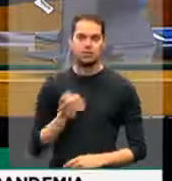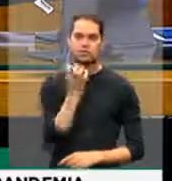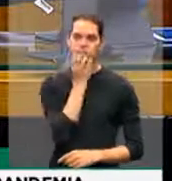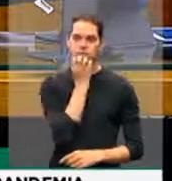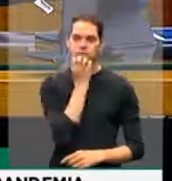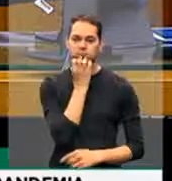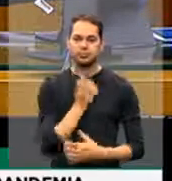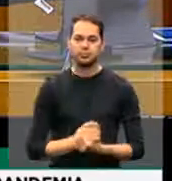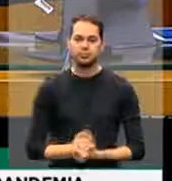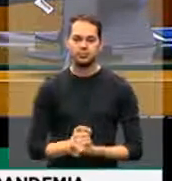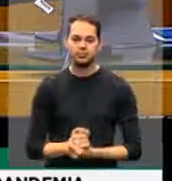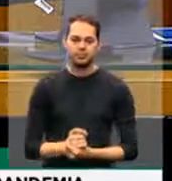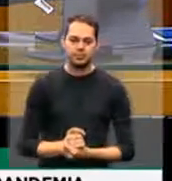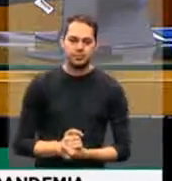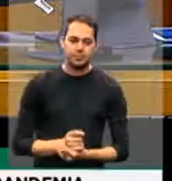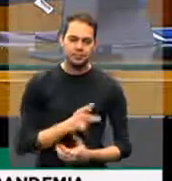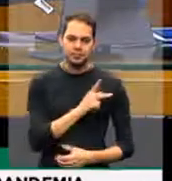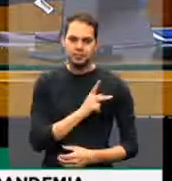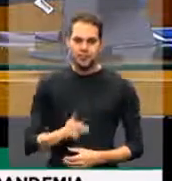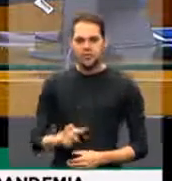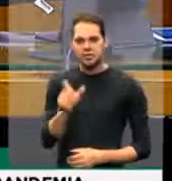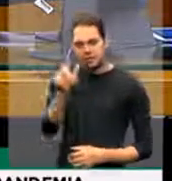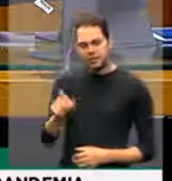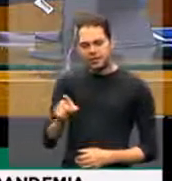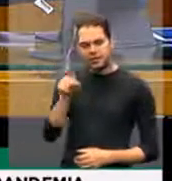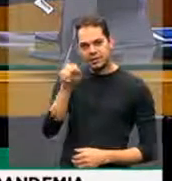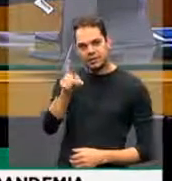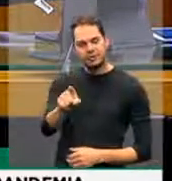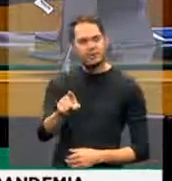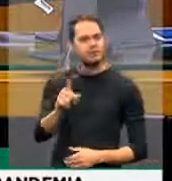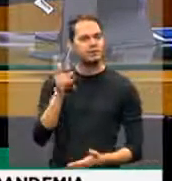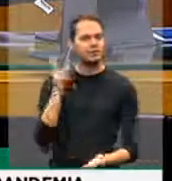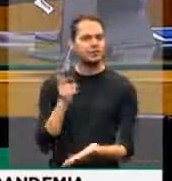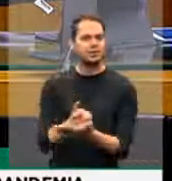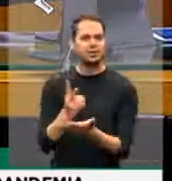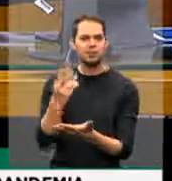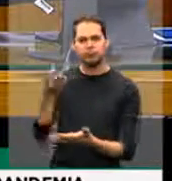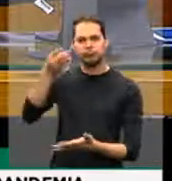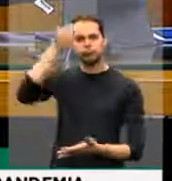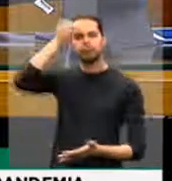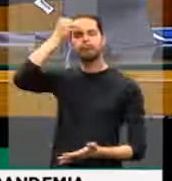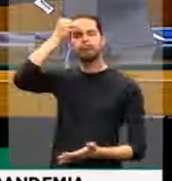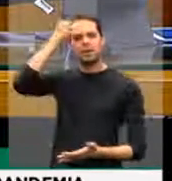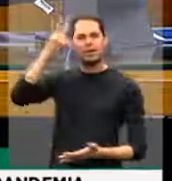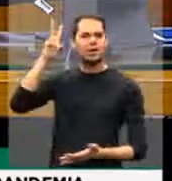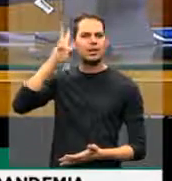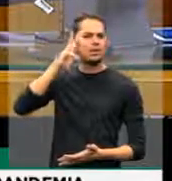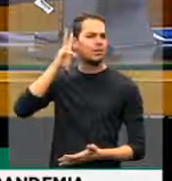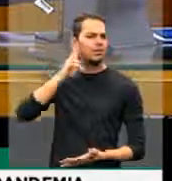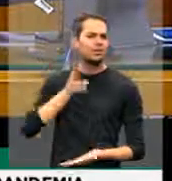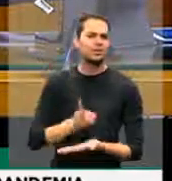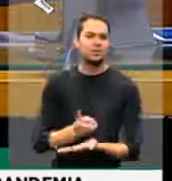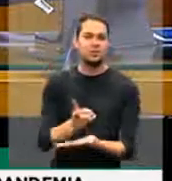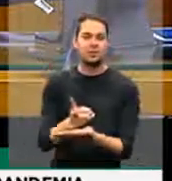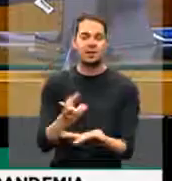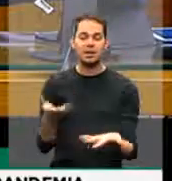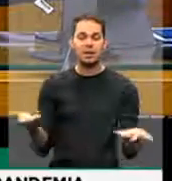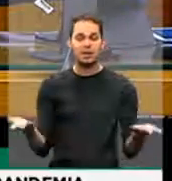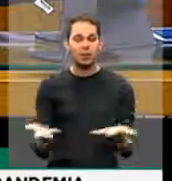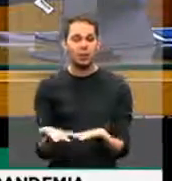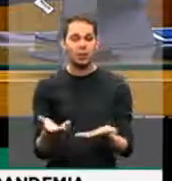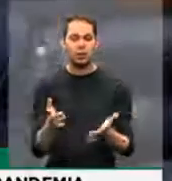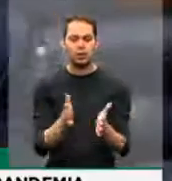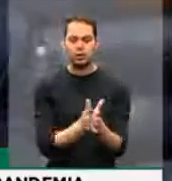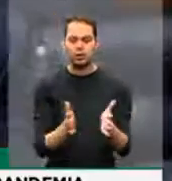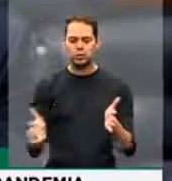Maia. Presidente, Vossa Excelência ficará para a história no momento de maior dificuldade que o país atravessa, que